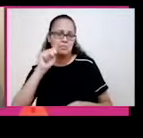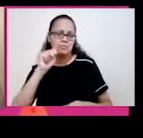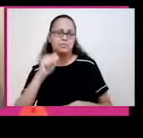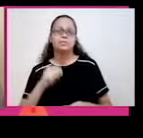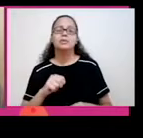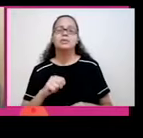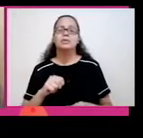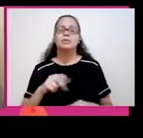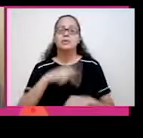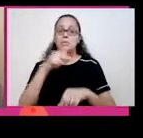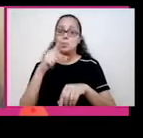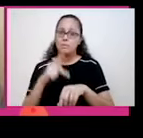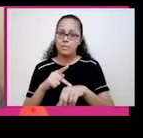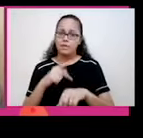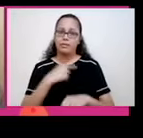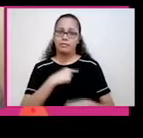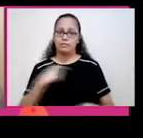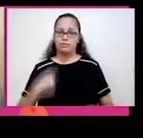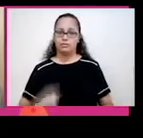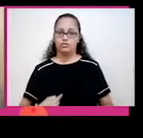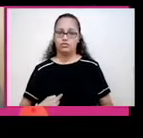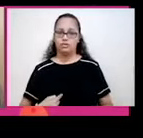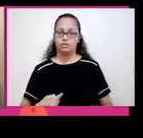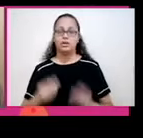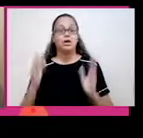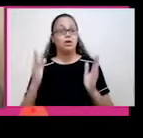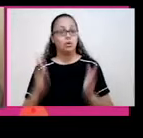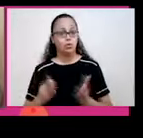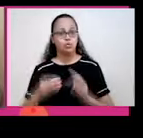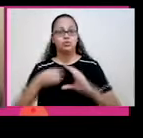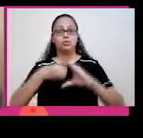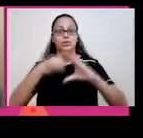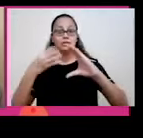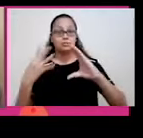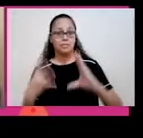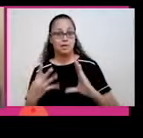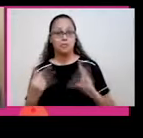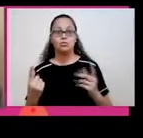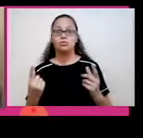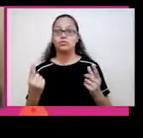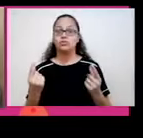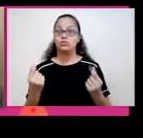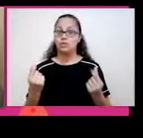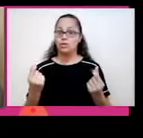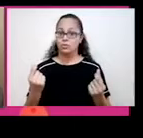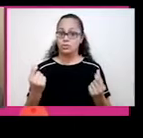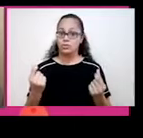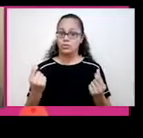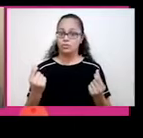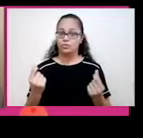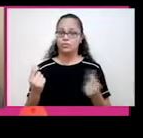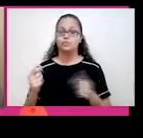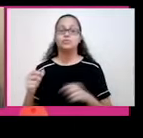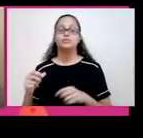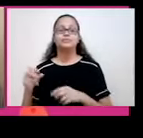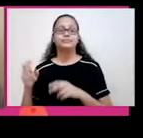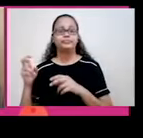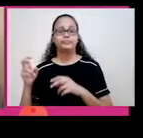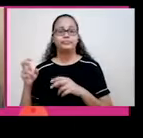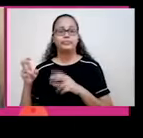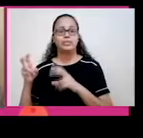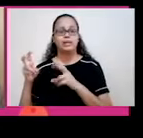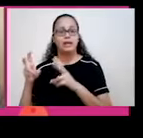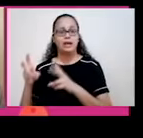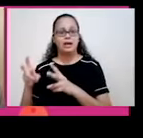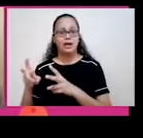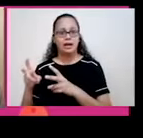país asiático que é a China. E hoje nós vamos falar sobre os aspectos econômicos da China, do ponto de vista da agricultura, pecuária, os